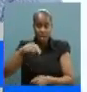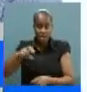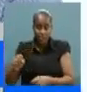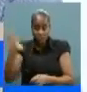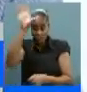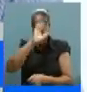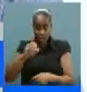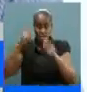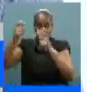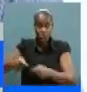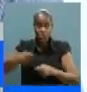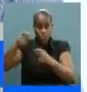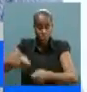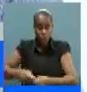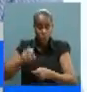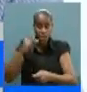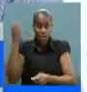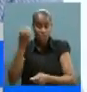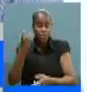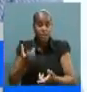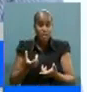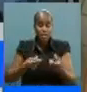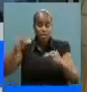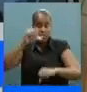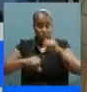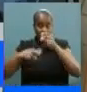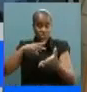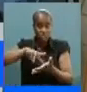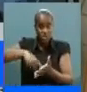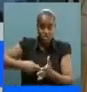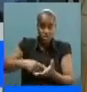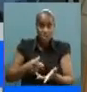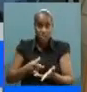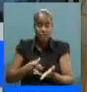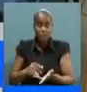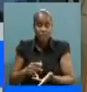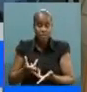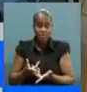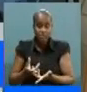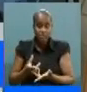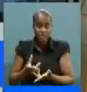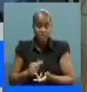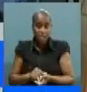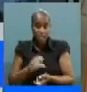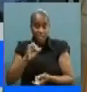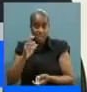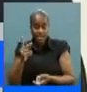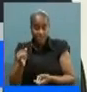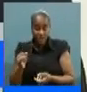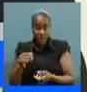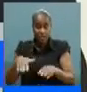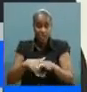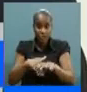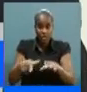e Ambiente e do Laboratório de Engenharia Civil participam nesta formação ministrada por especialistas da empresa